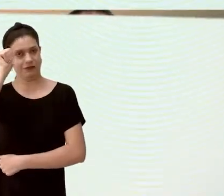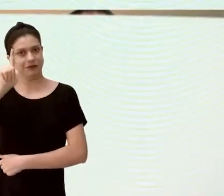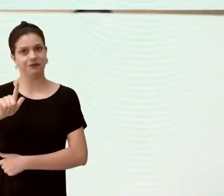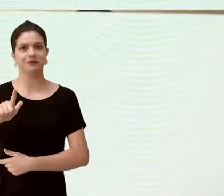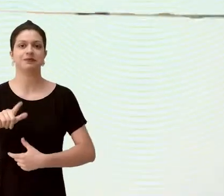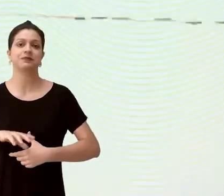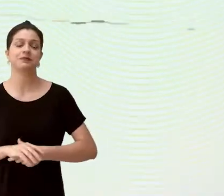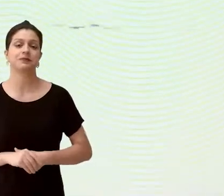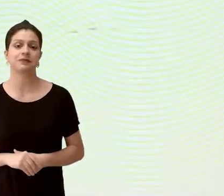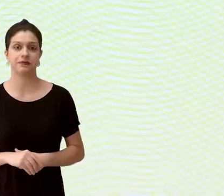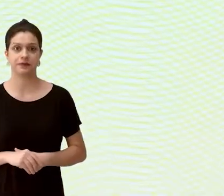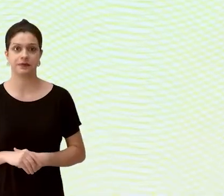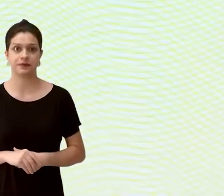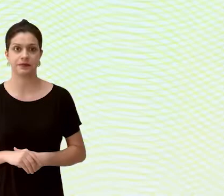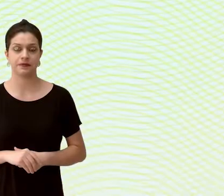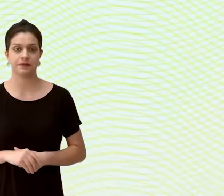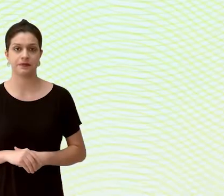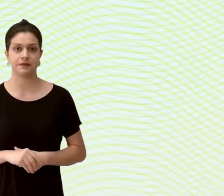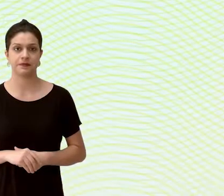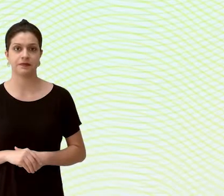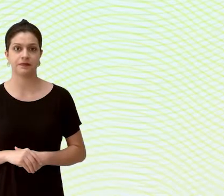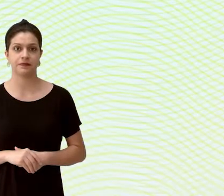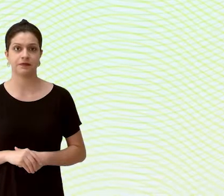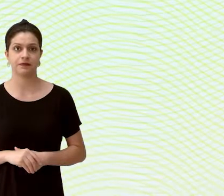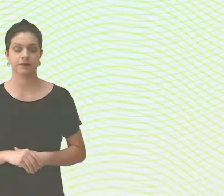Assembleia Legislativa de Mato Grosso do Sul.